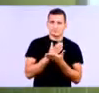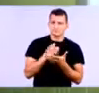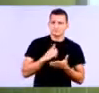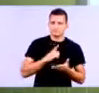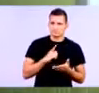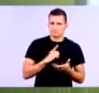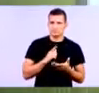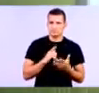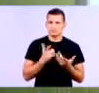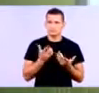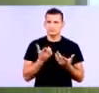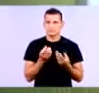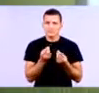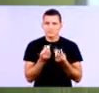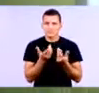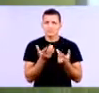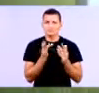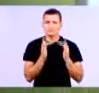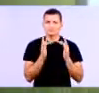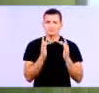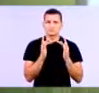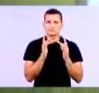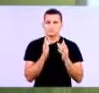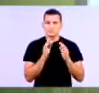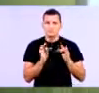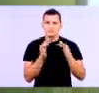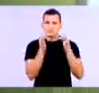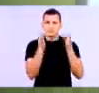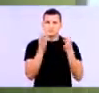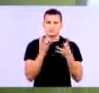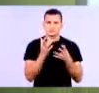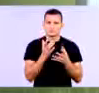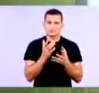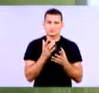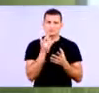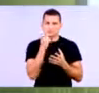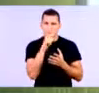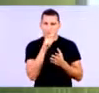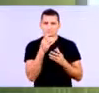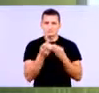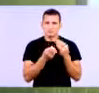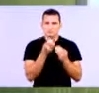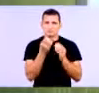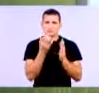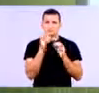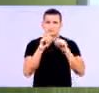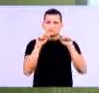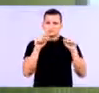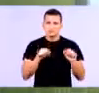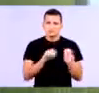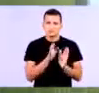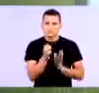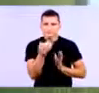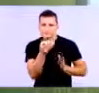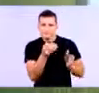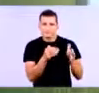eles providenciam rapidinho, né, algum sistema para burlar essa segurança. Alguns outros casos, o